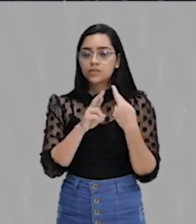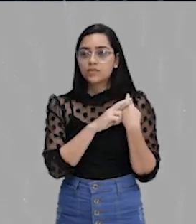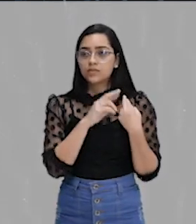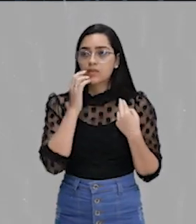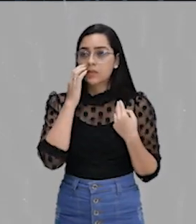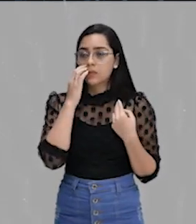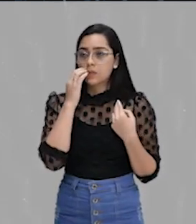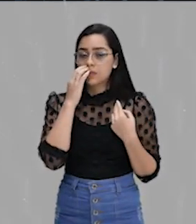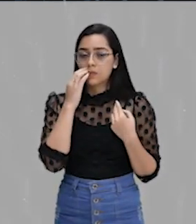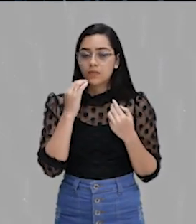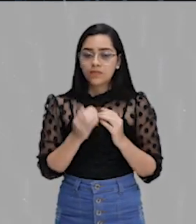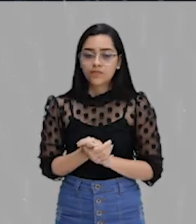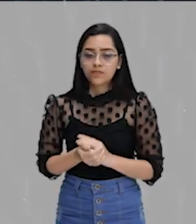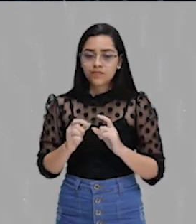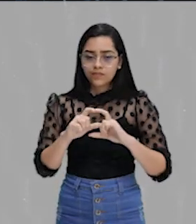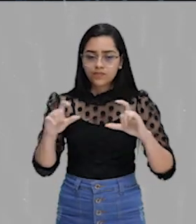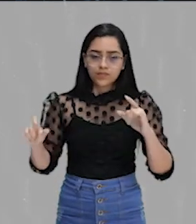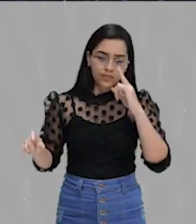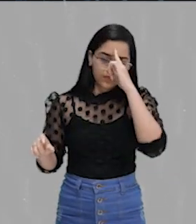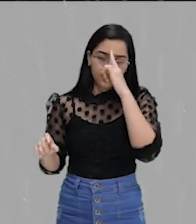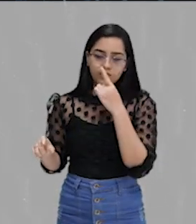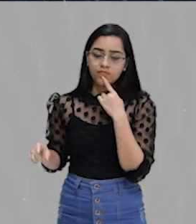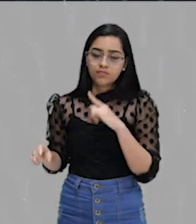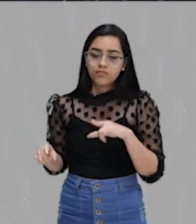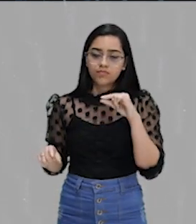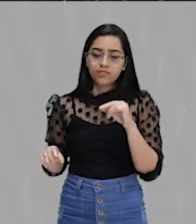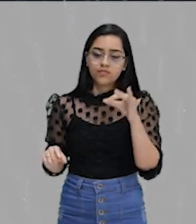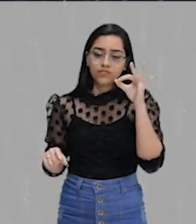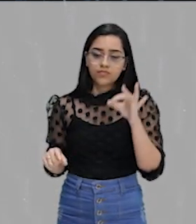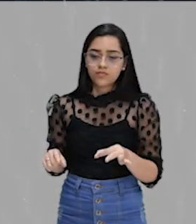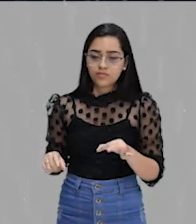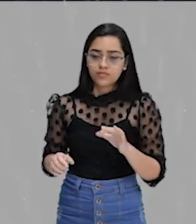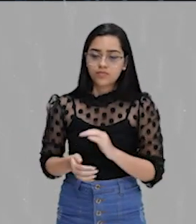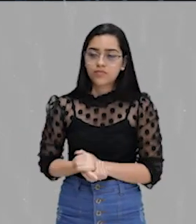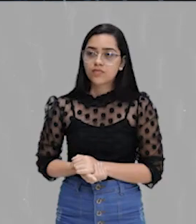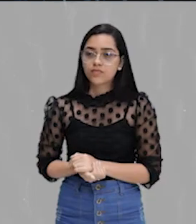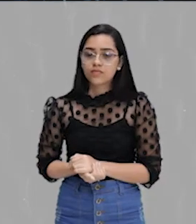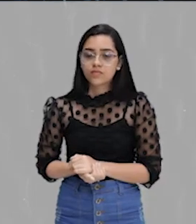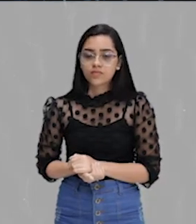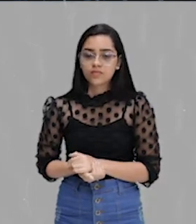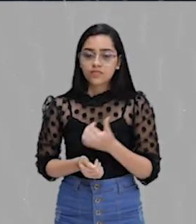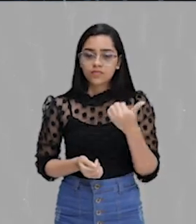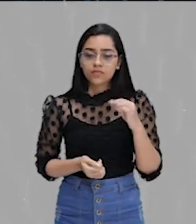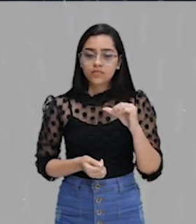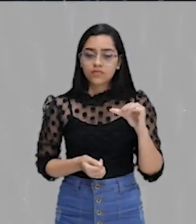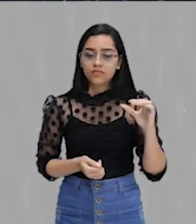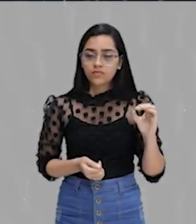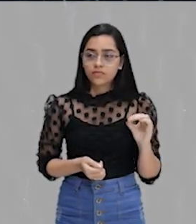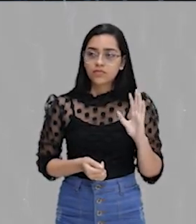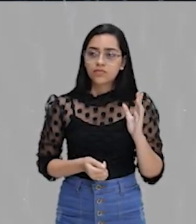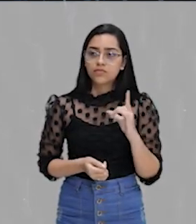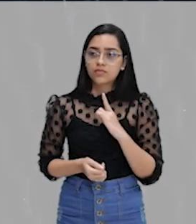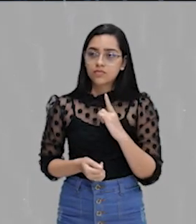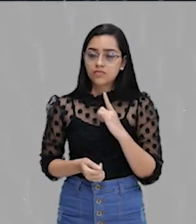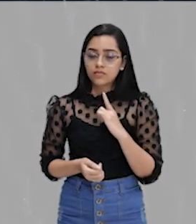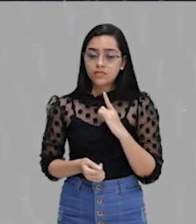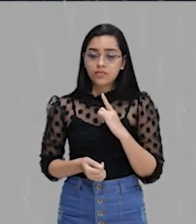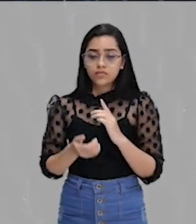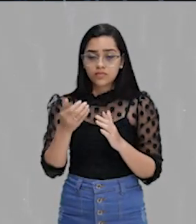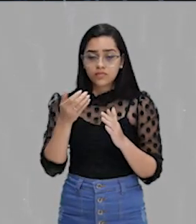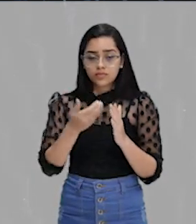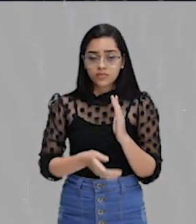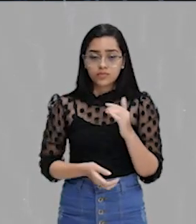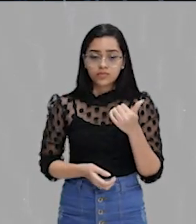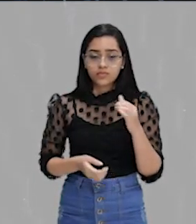comando. Então, olha só, observe a imagem abaixo, né? Porque a partir de 1990 o Chile vai, quando eu falo que Pinochet cai em